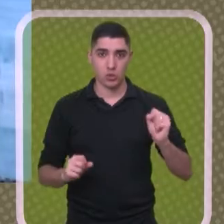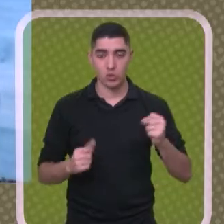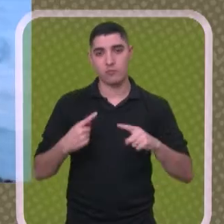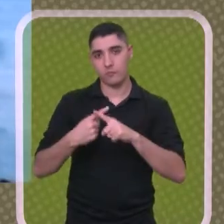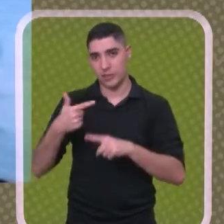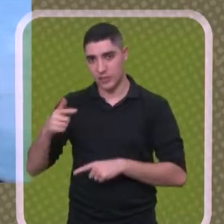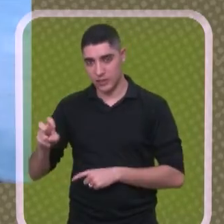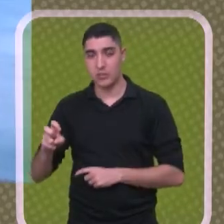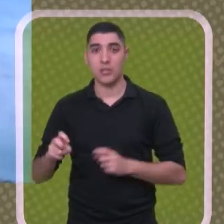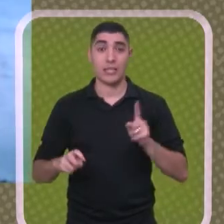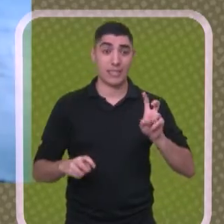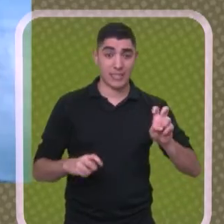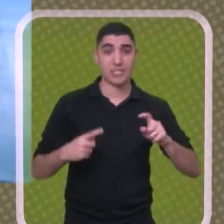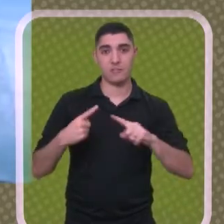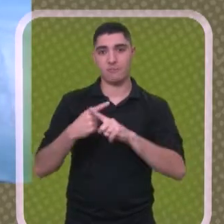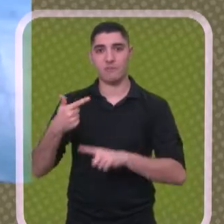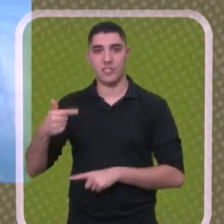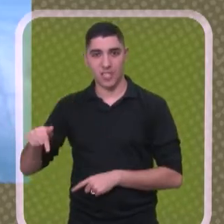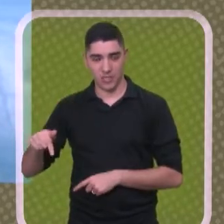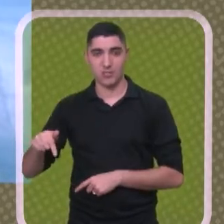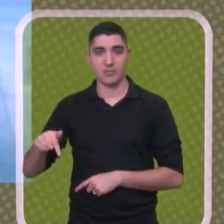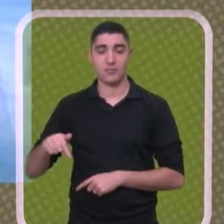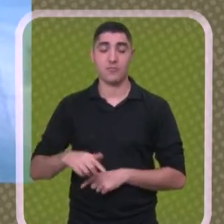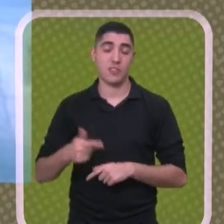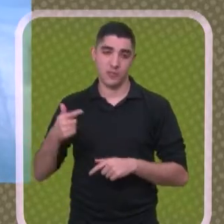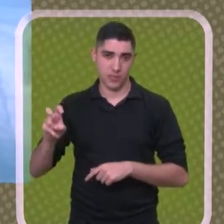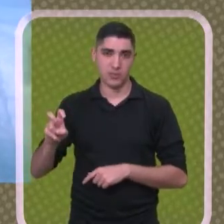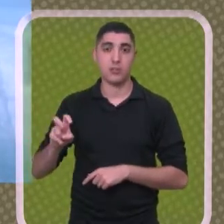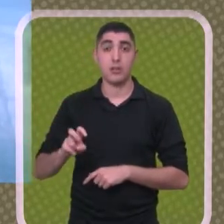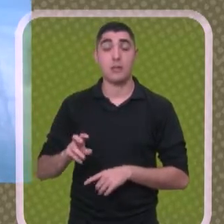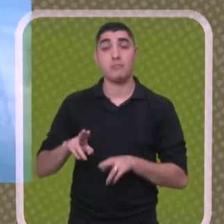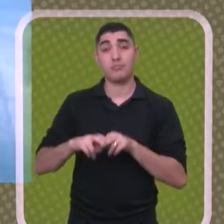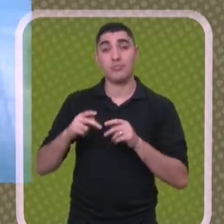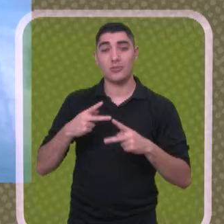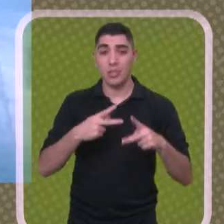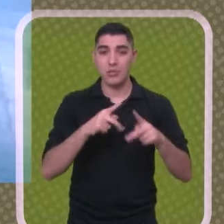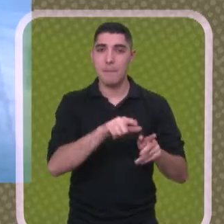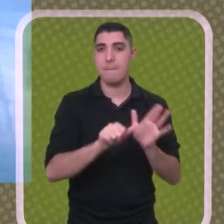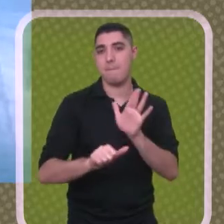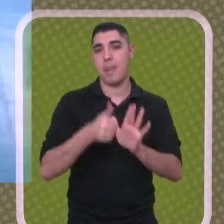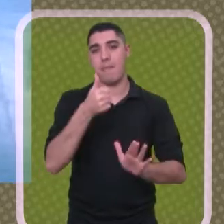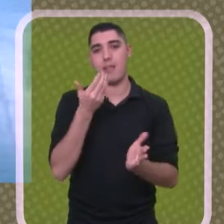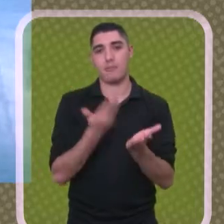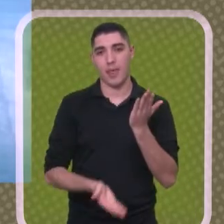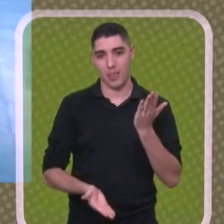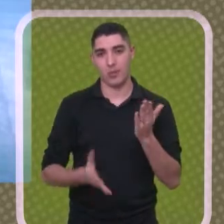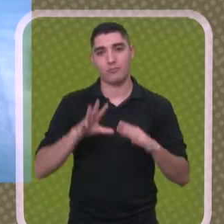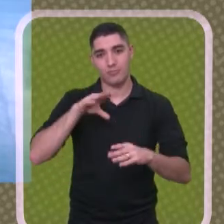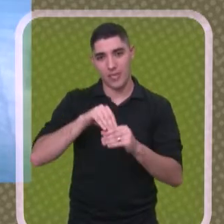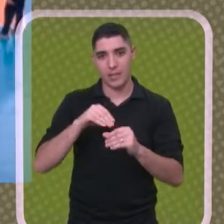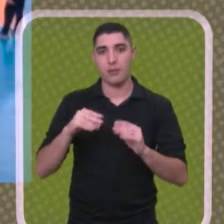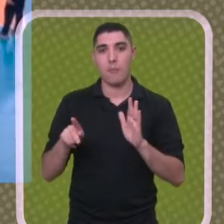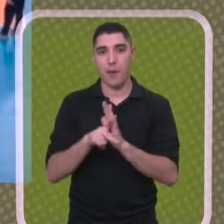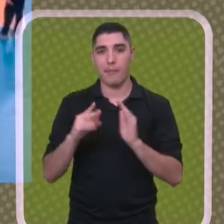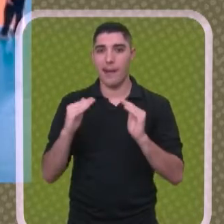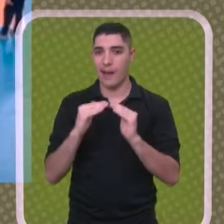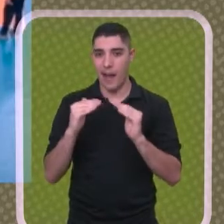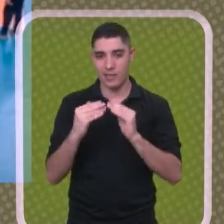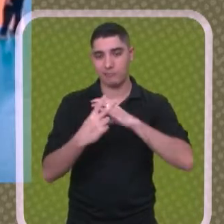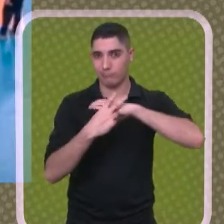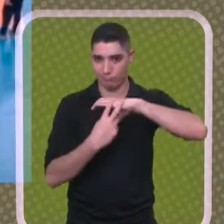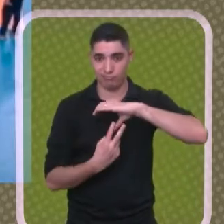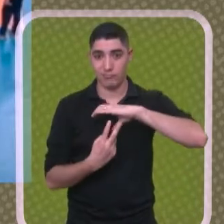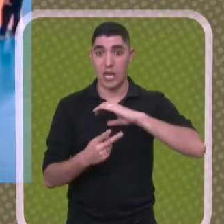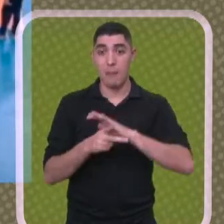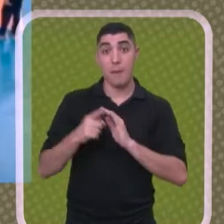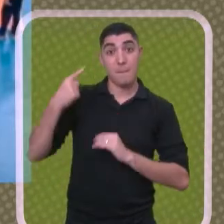e 15-25. Com o resultado, o São José acabou conhecendo a sua primeira derrota em casa e caiu da vice-liderança